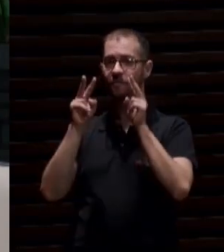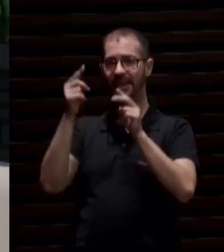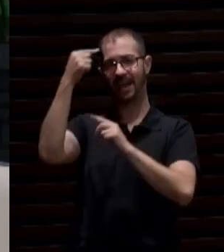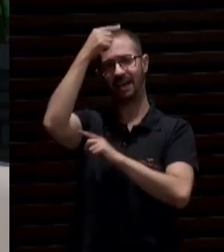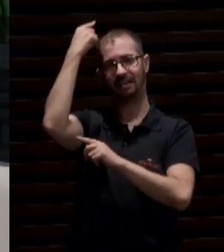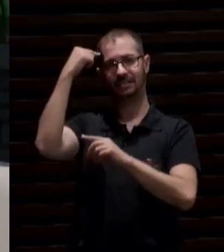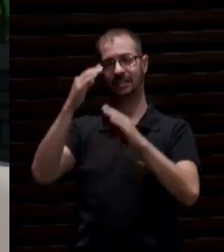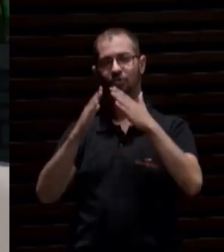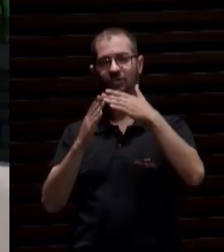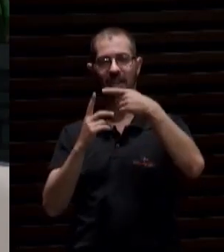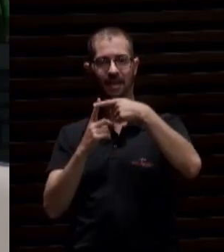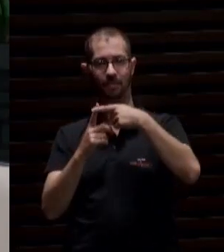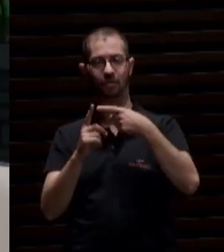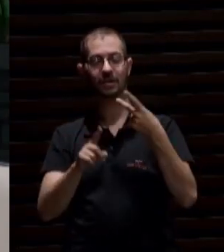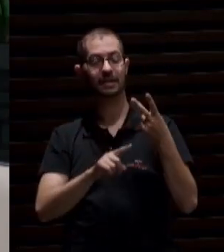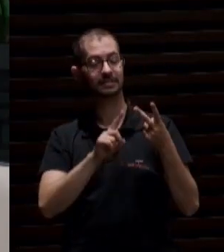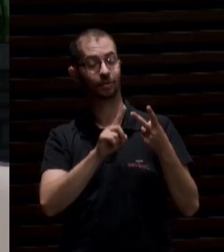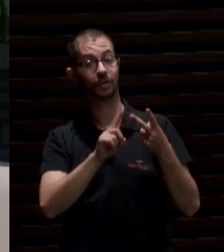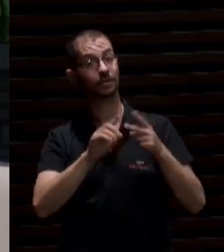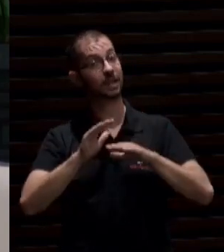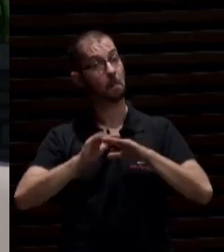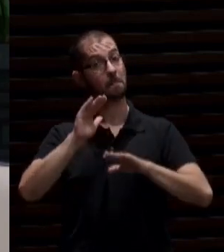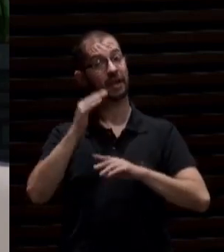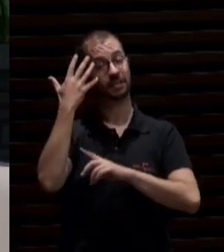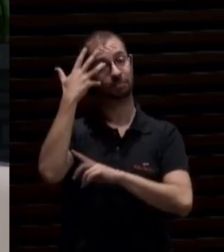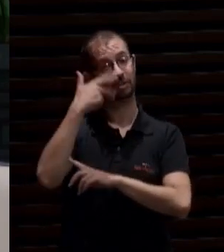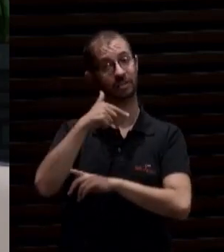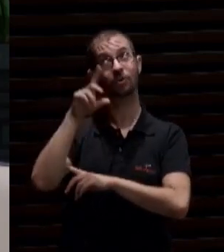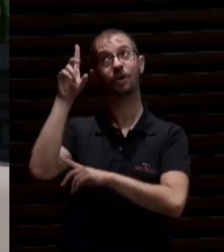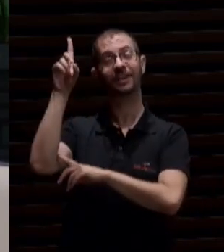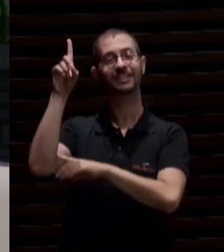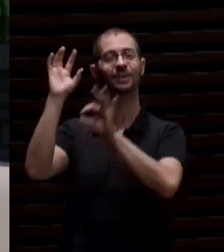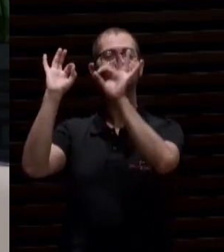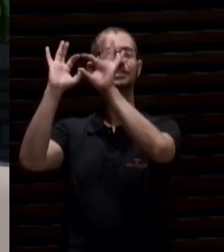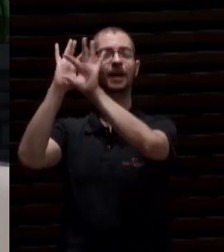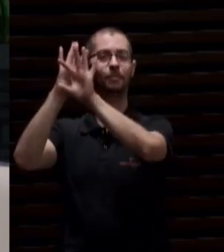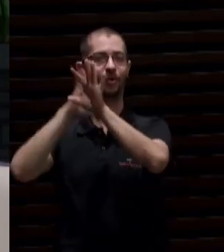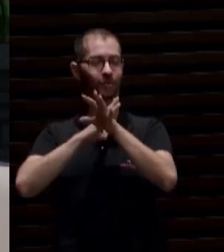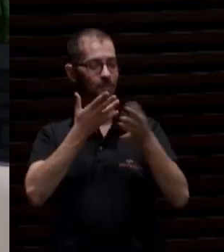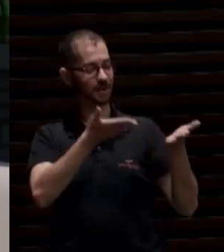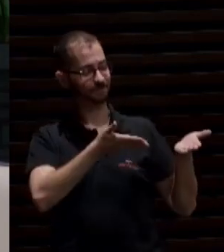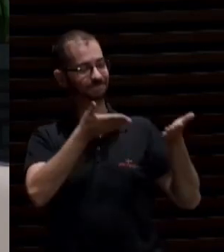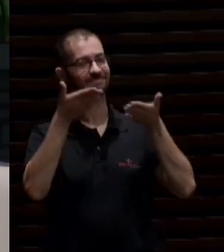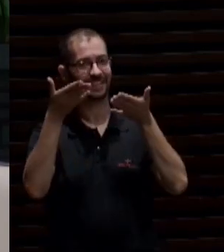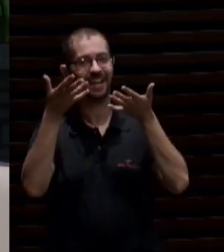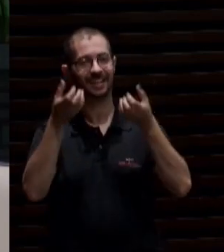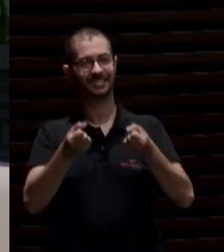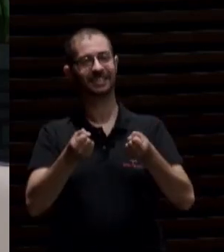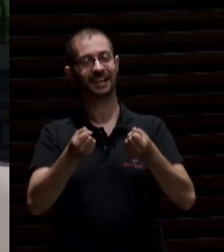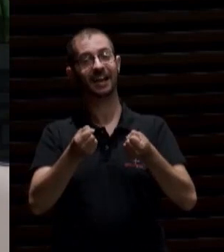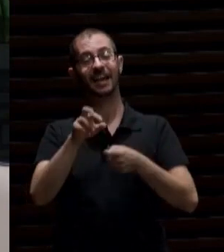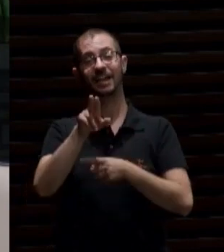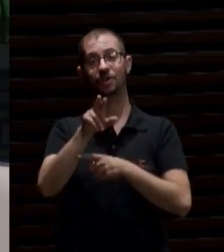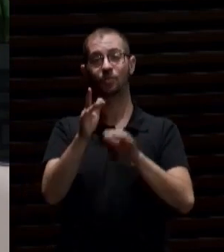Segunda coisa, que é a parte mais bonita, é que Deus está pronto a recebê-lo. Da mesma forma que Jesus conta